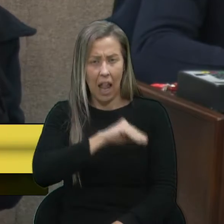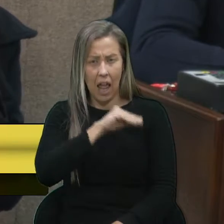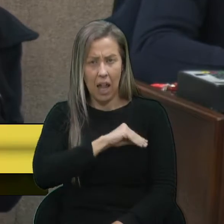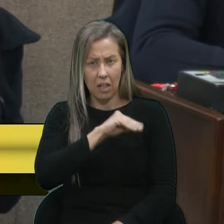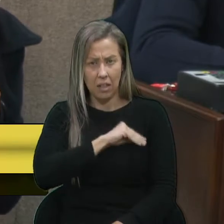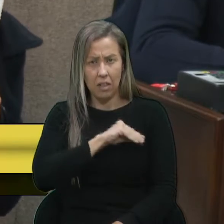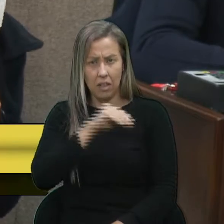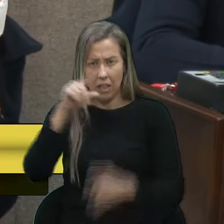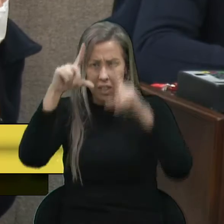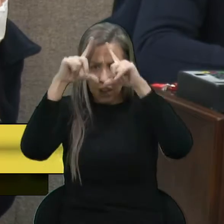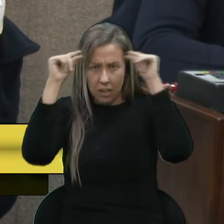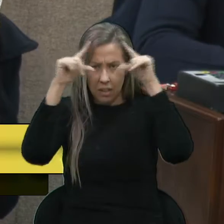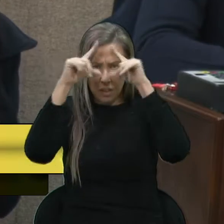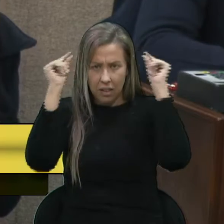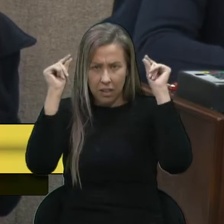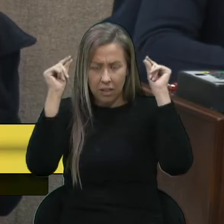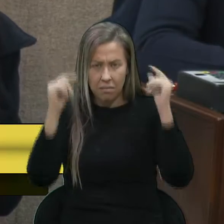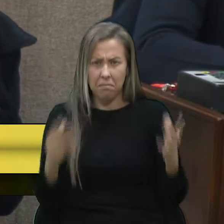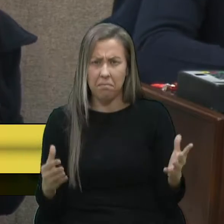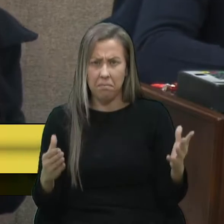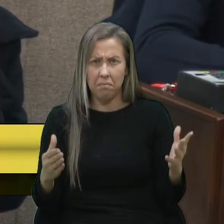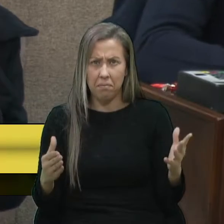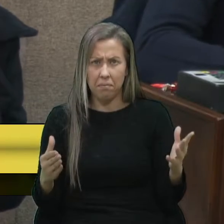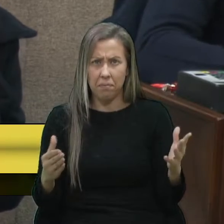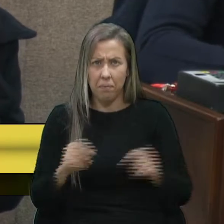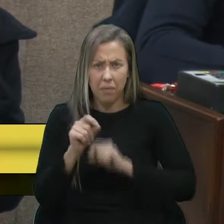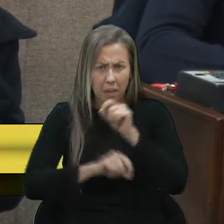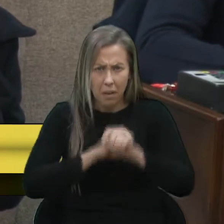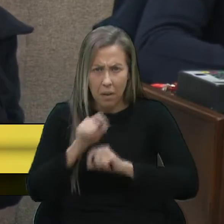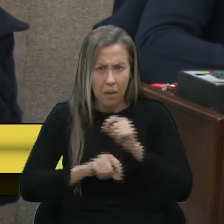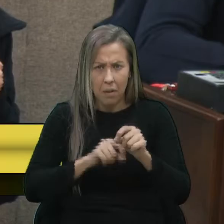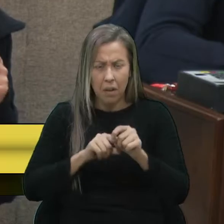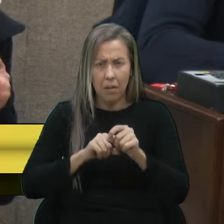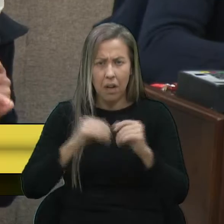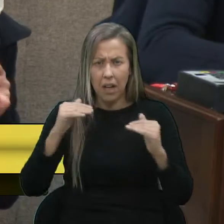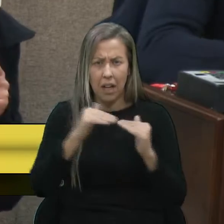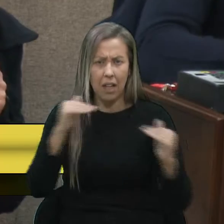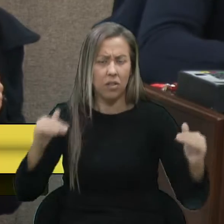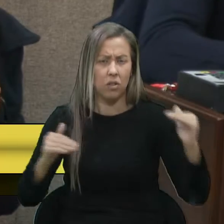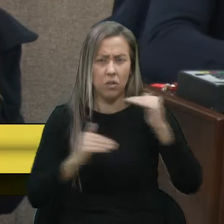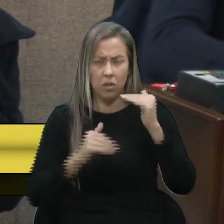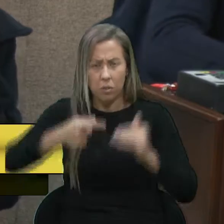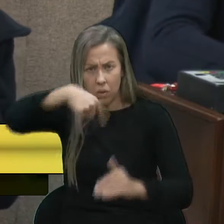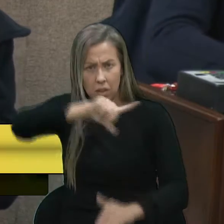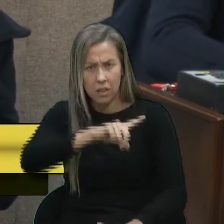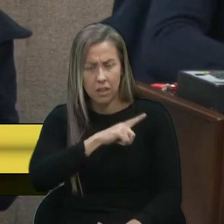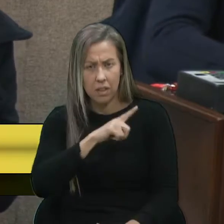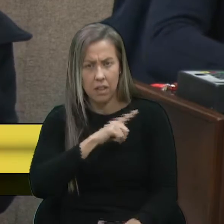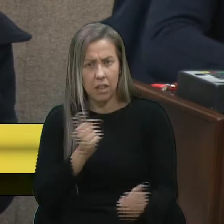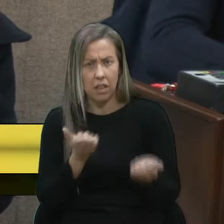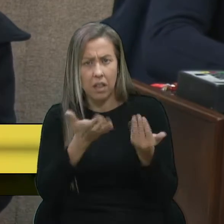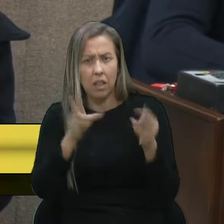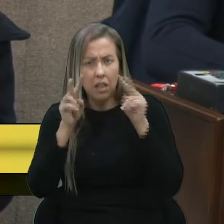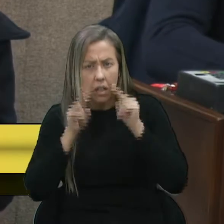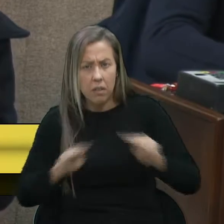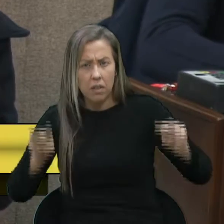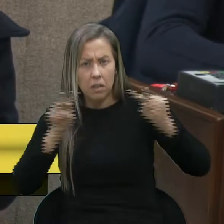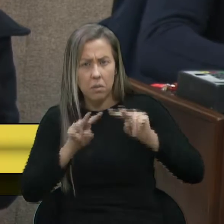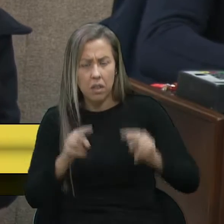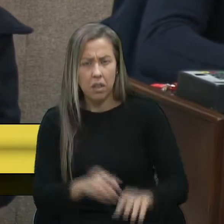para enfermeiro, qual é a desigualdade que nós estamos dando